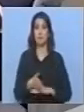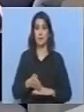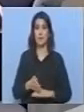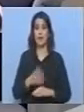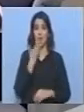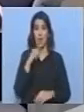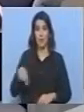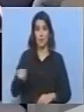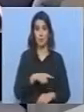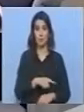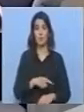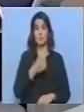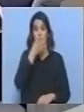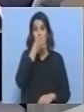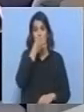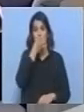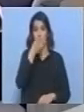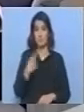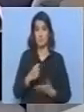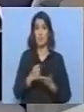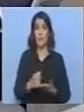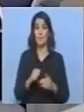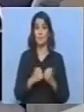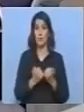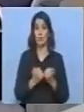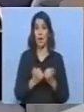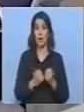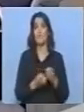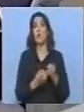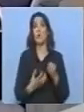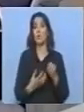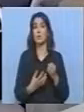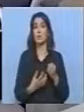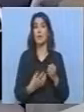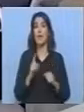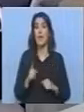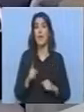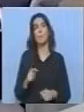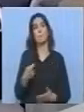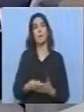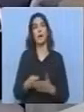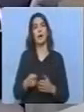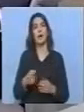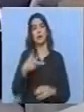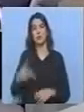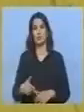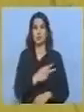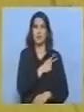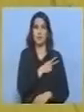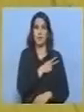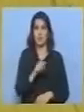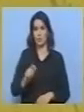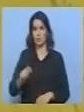dos alunos que têm apoio social, o apoio social é o pagamento da propina, é o valor do pagamento da